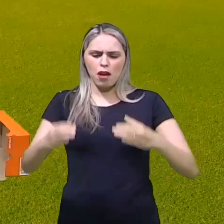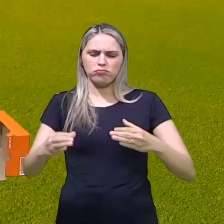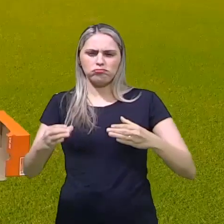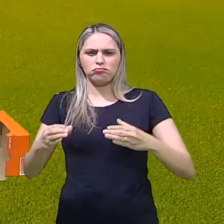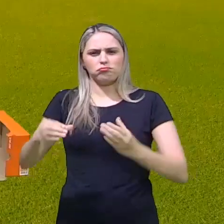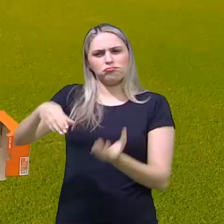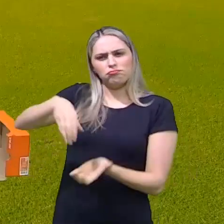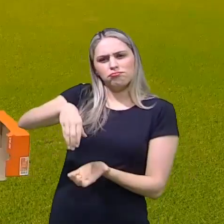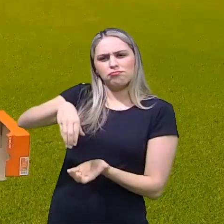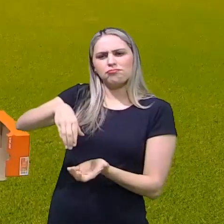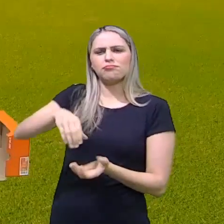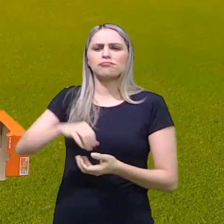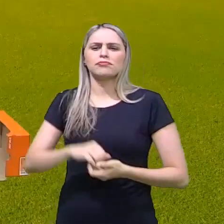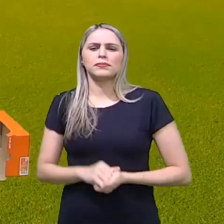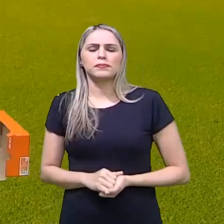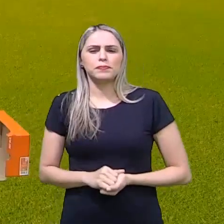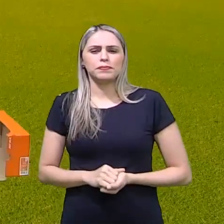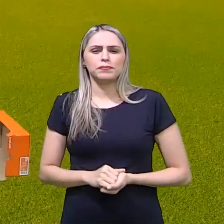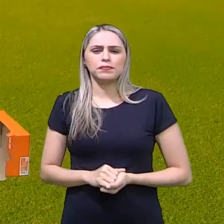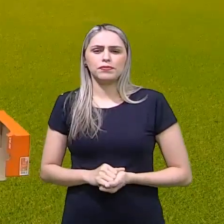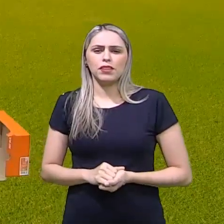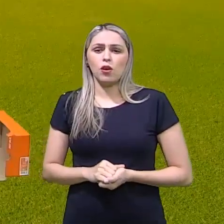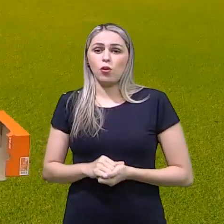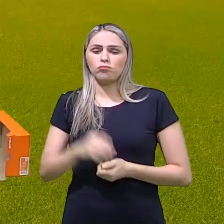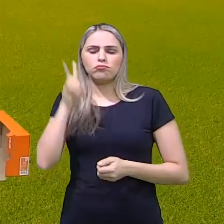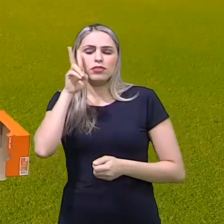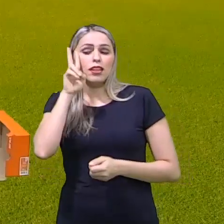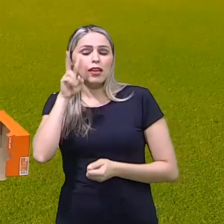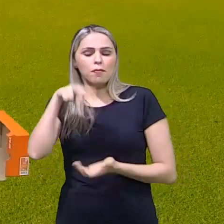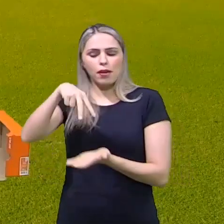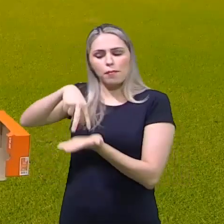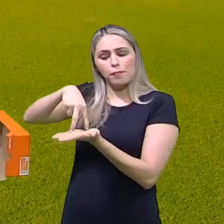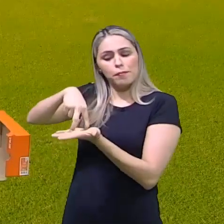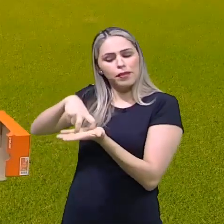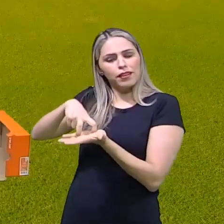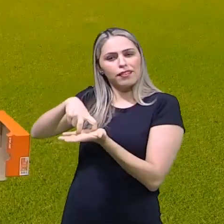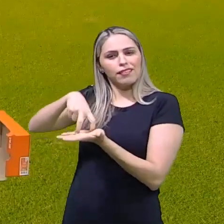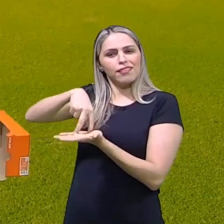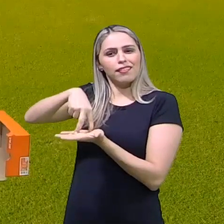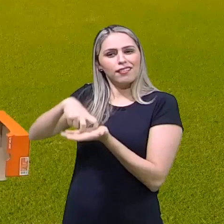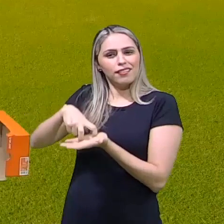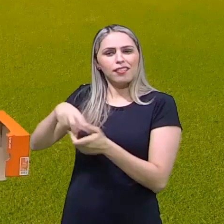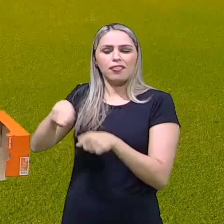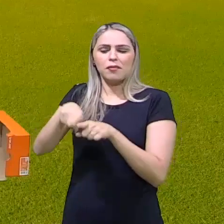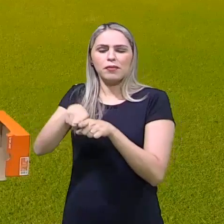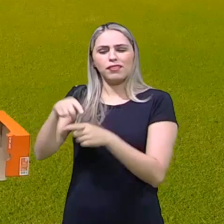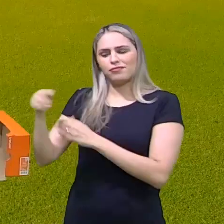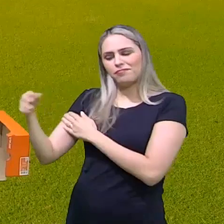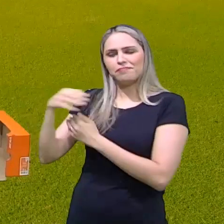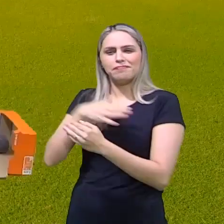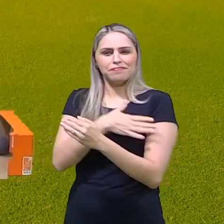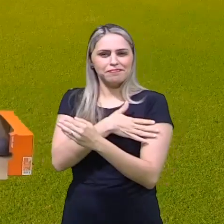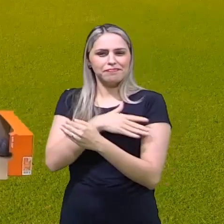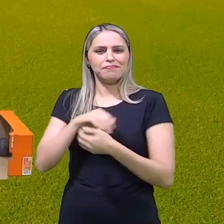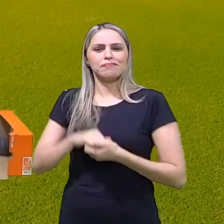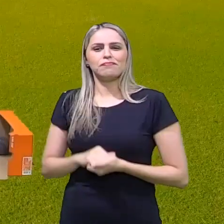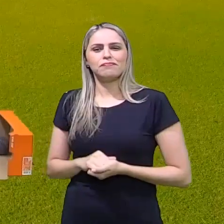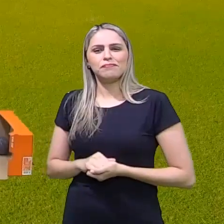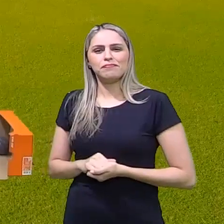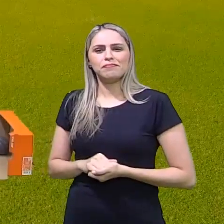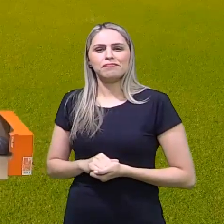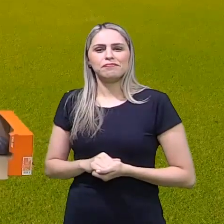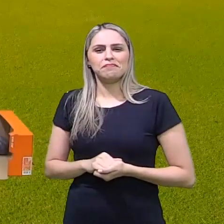Você treinar, tá legal? Então, movimento das perninhas, como a gente treinou. Agachou. O quadril e a posição do braço. Um, dois, três e... valendo.